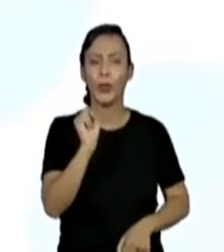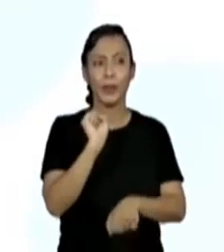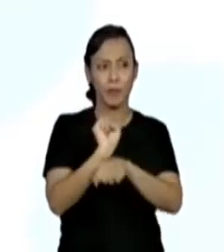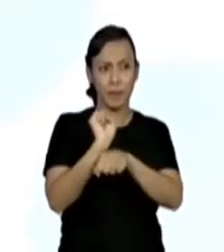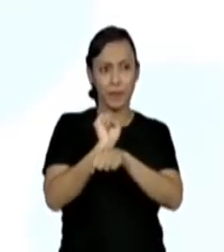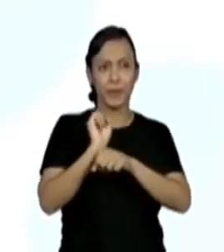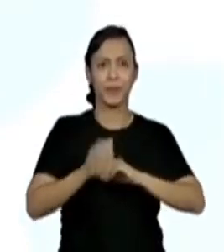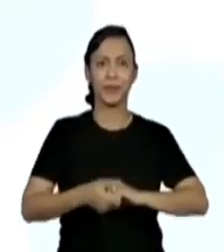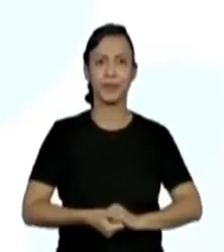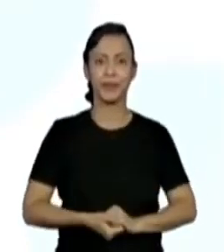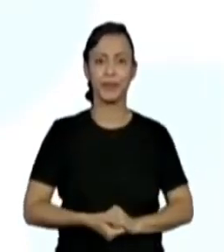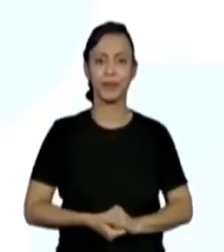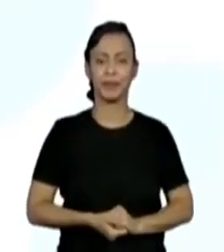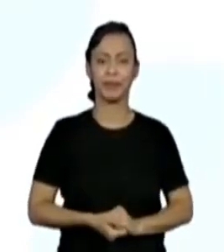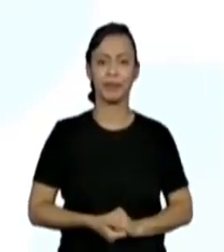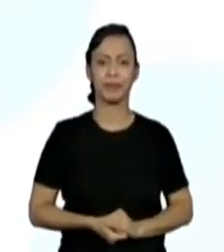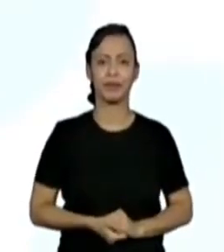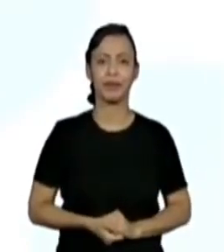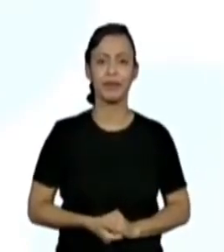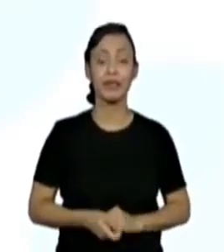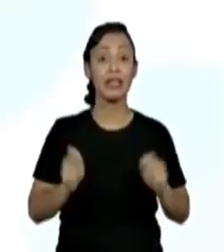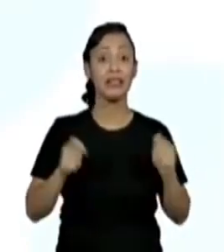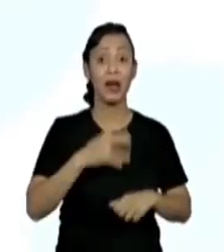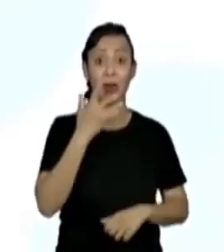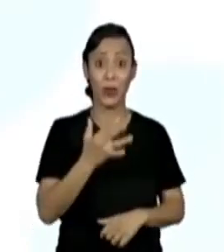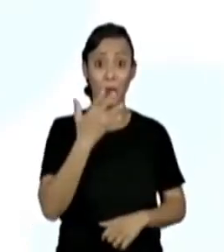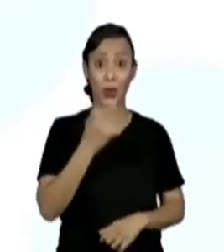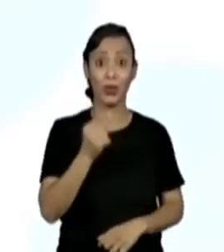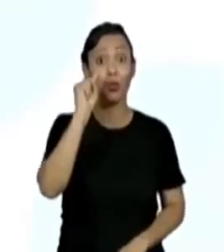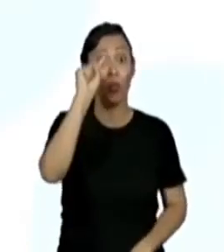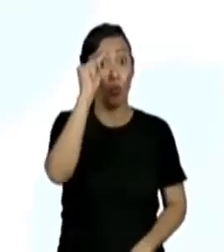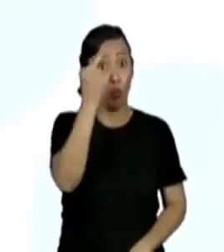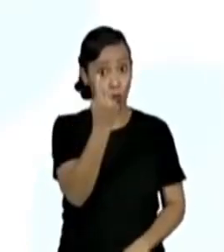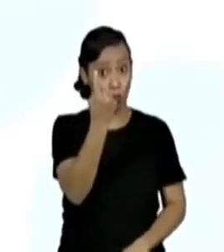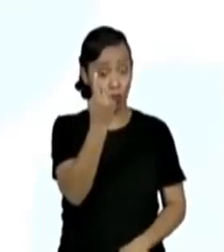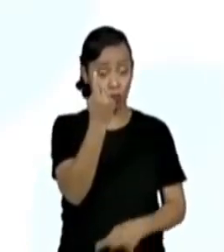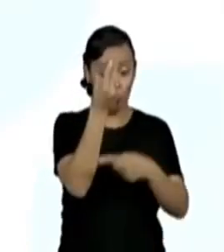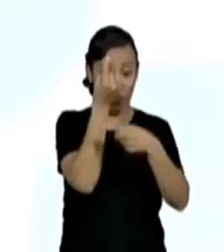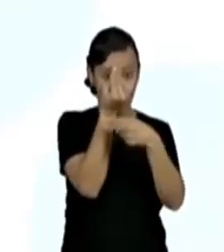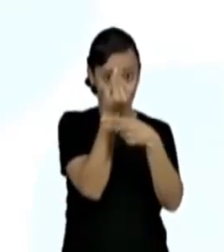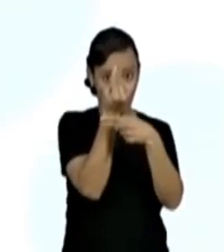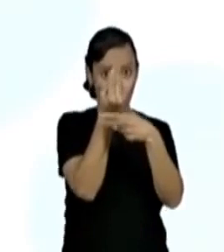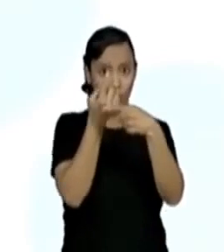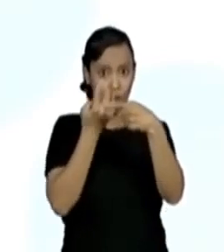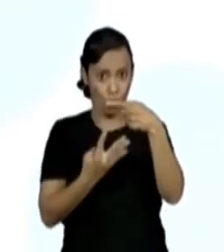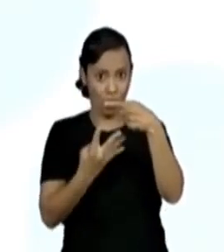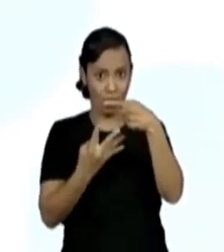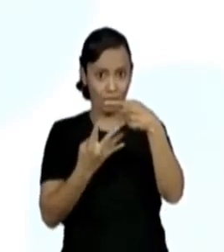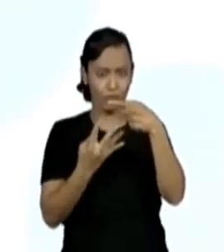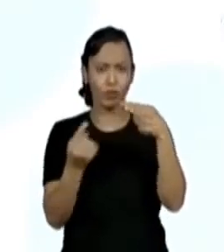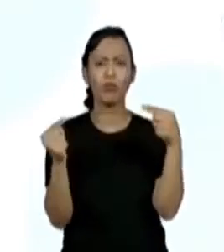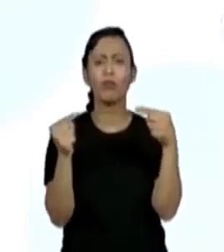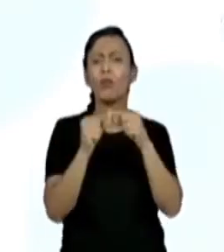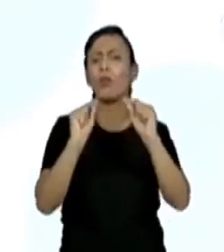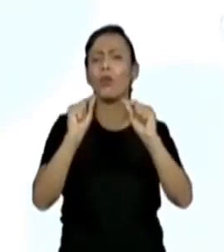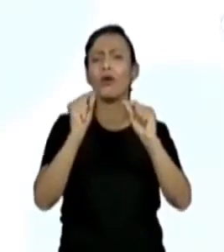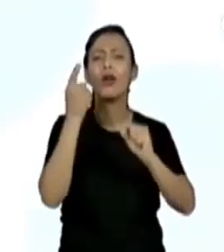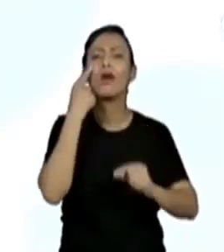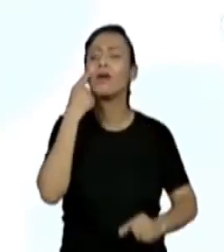texto é vamos vamos fazer a pintura de uma das partes Então não é quatro